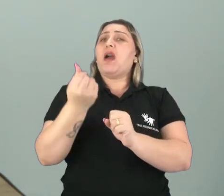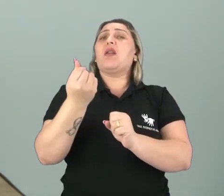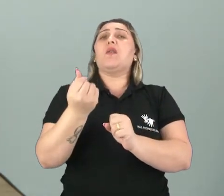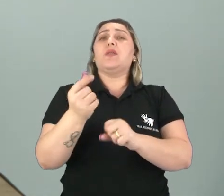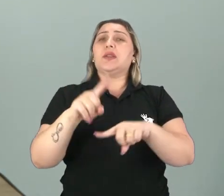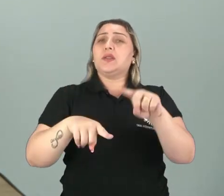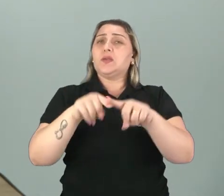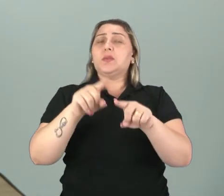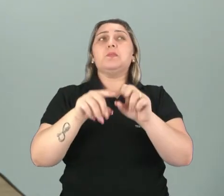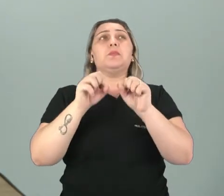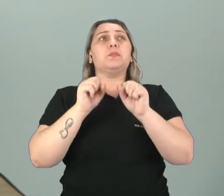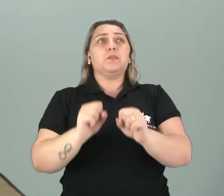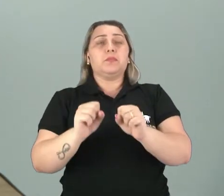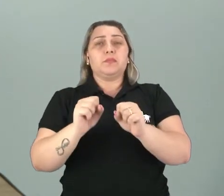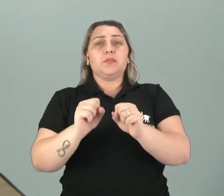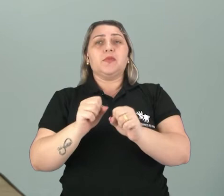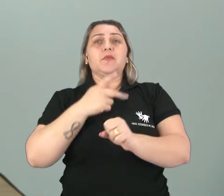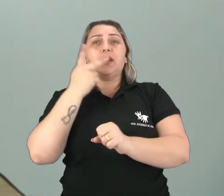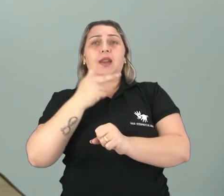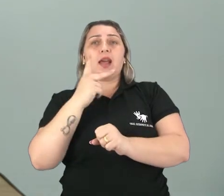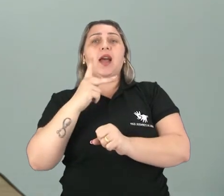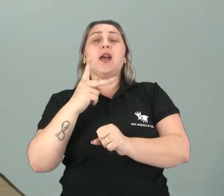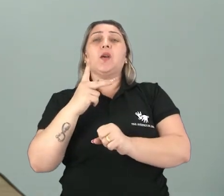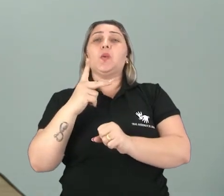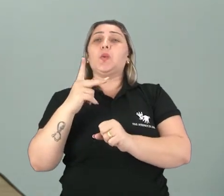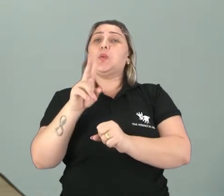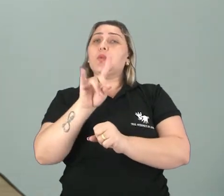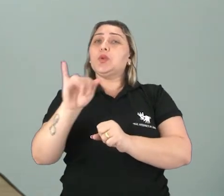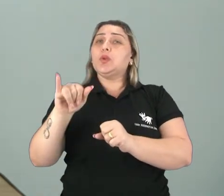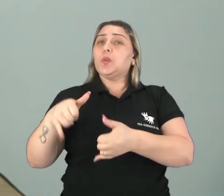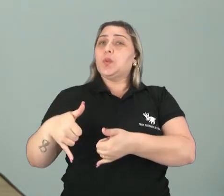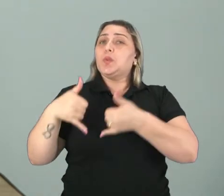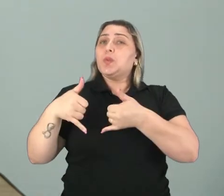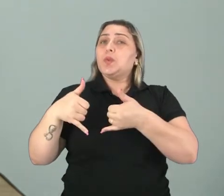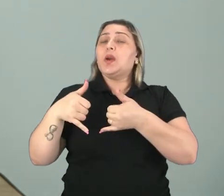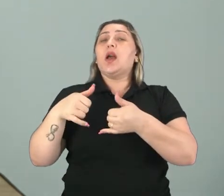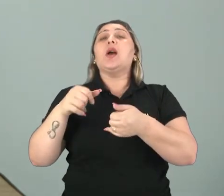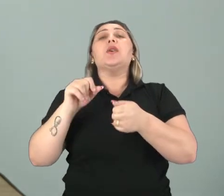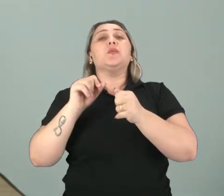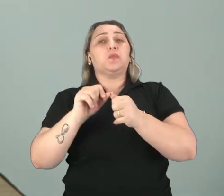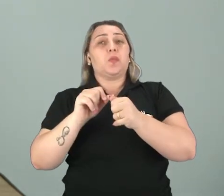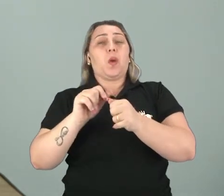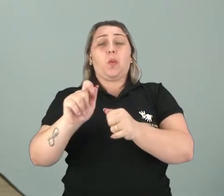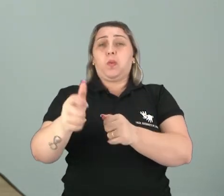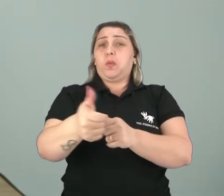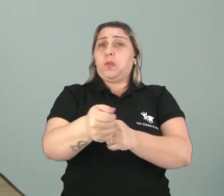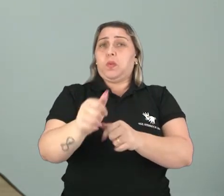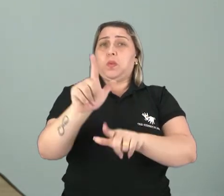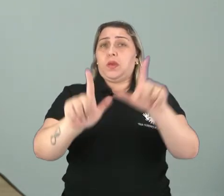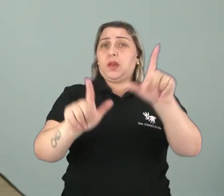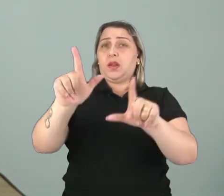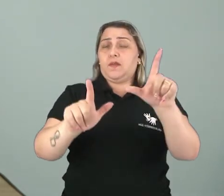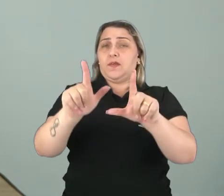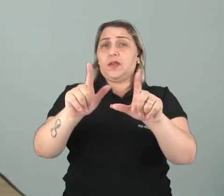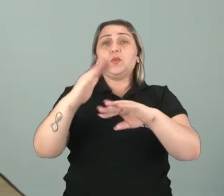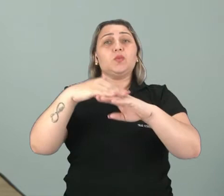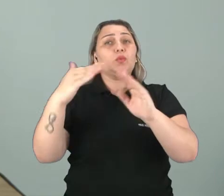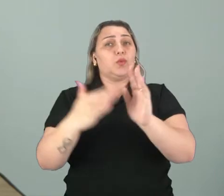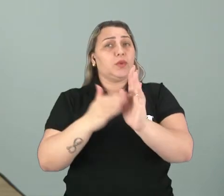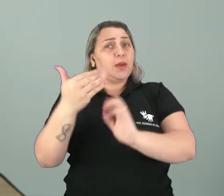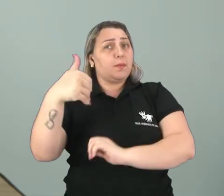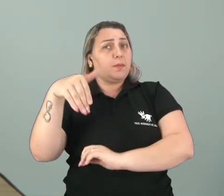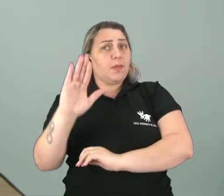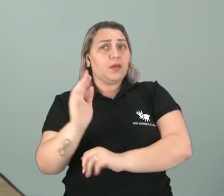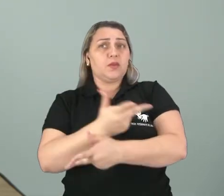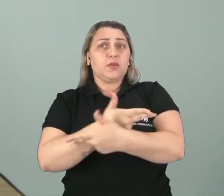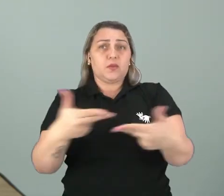coisas, para poder dizer a nossa data de aniversário, para poder achar um canal na televisão. Para tudo isso e